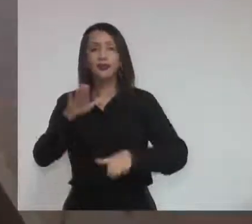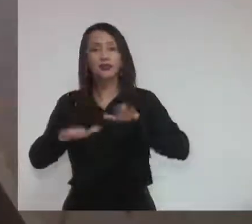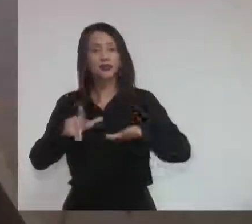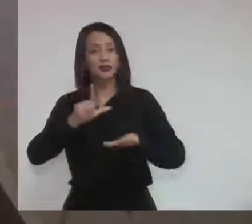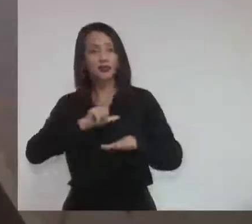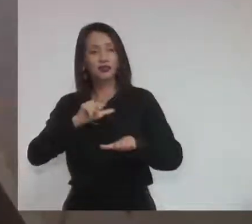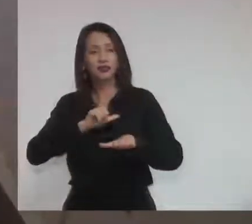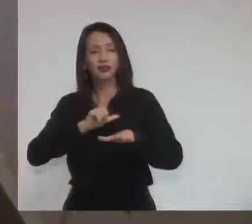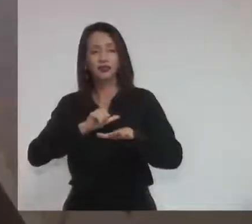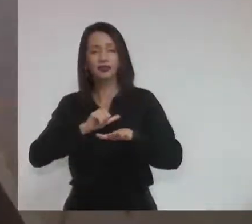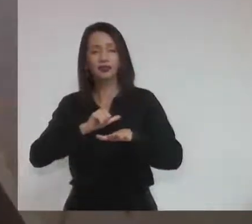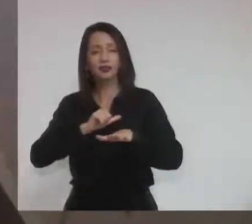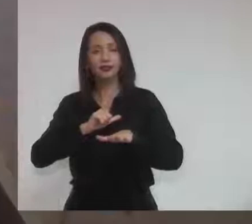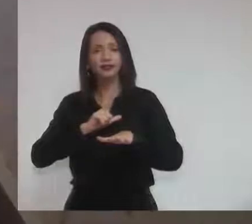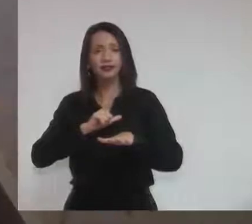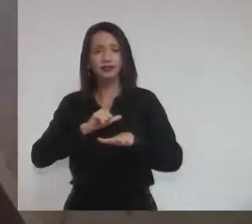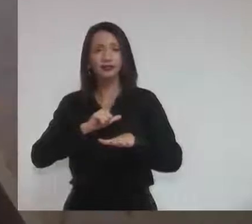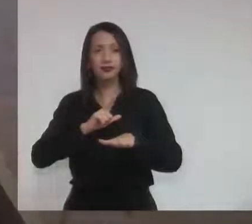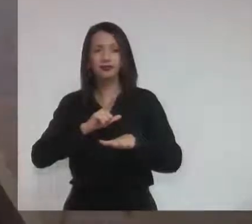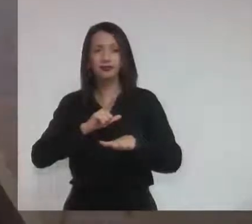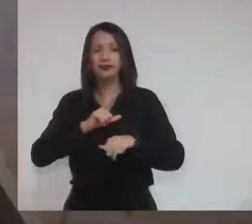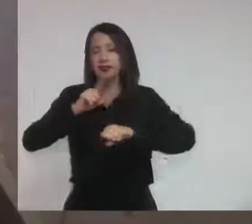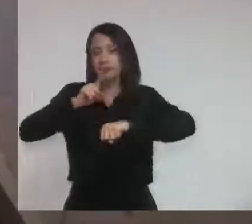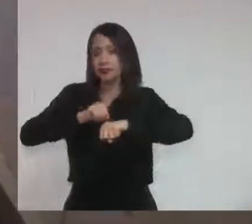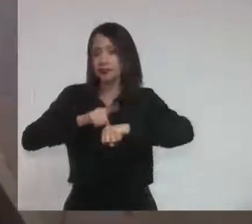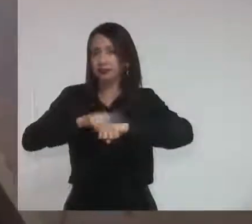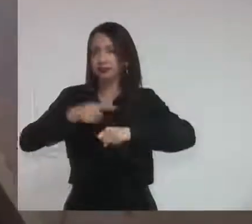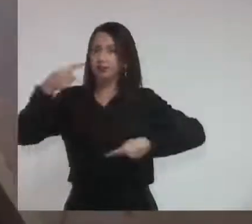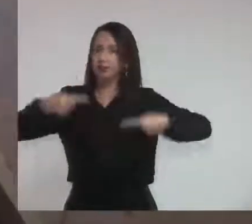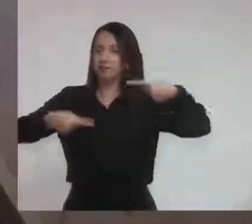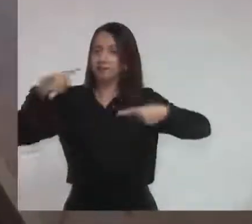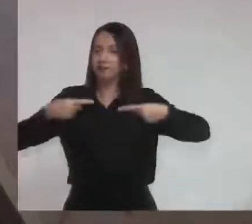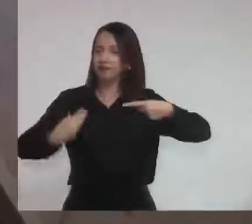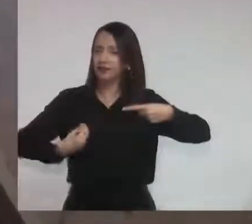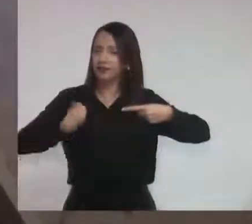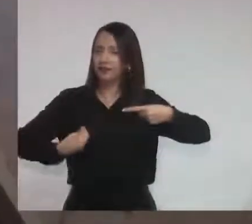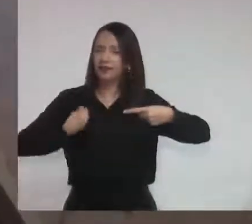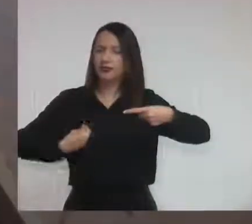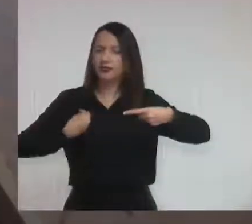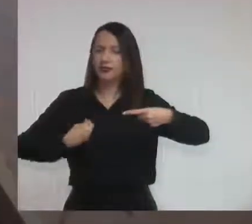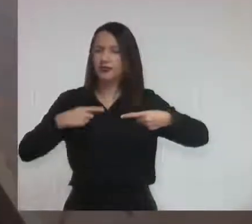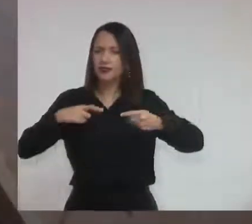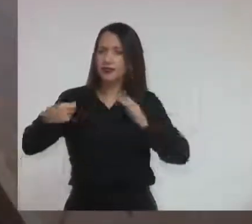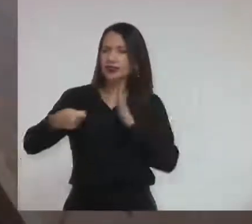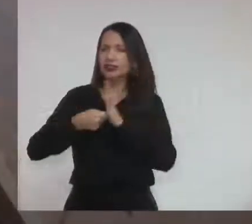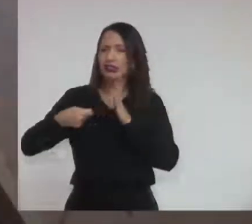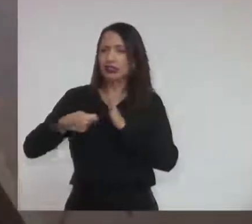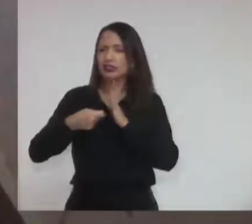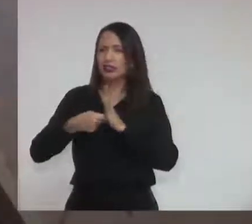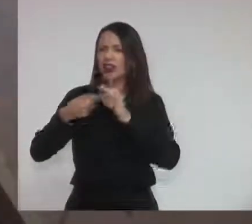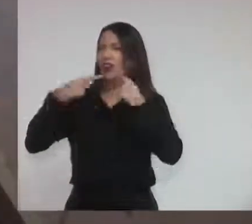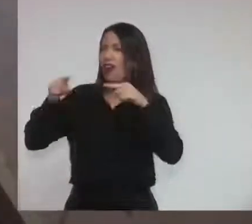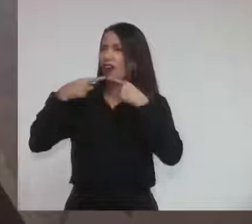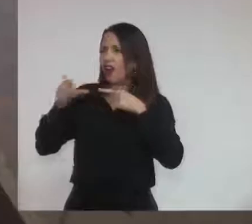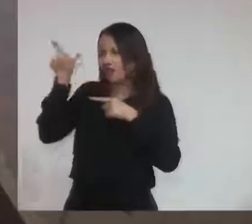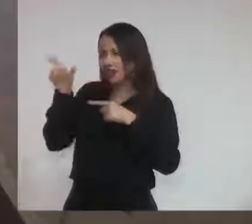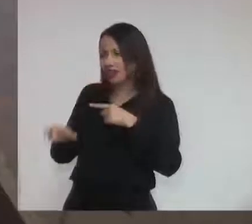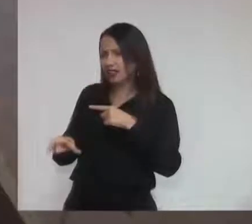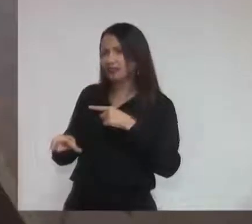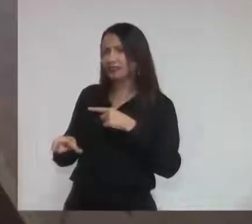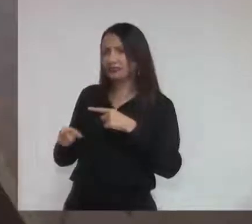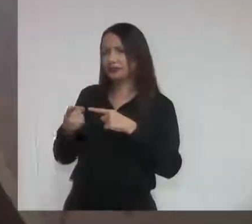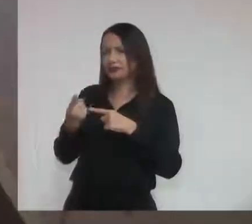dentro dentro desse momento político que a gente vive e sendo cobrado e criticado de forma talvez até um